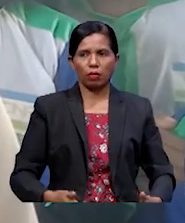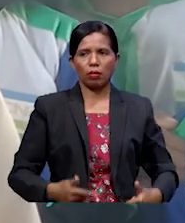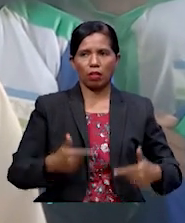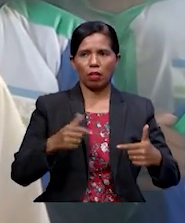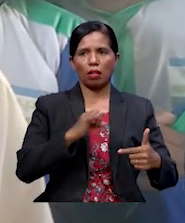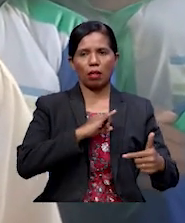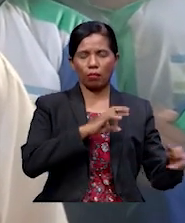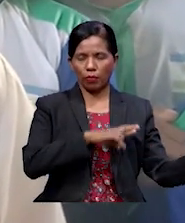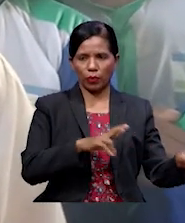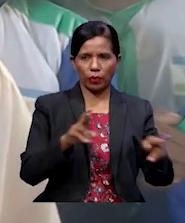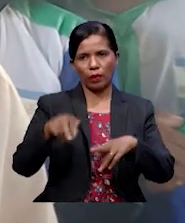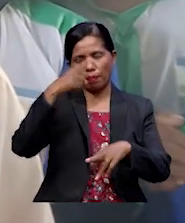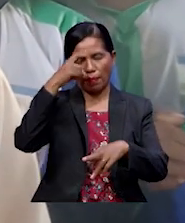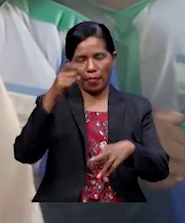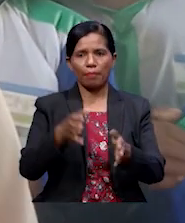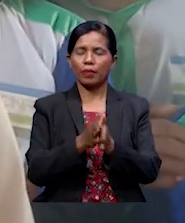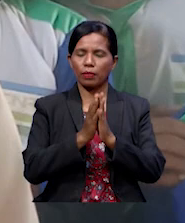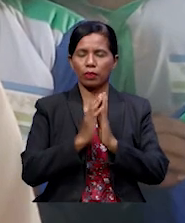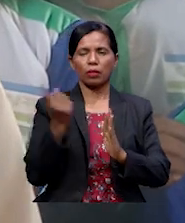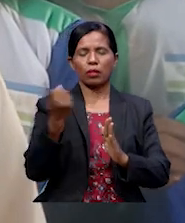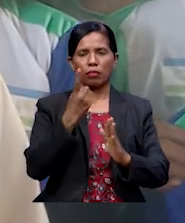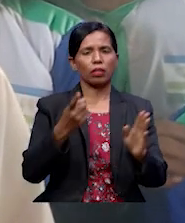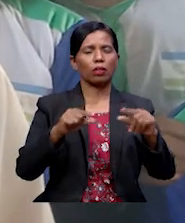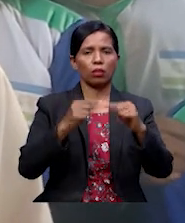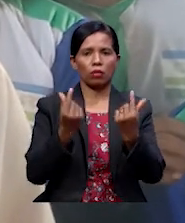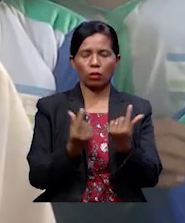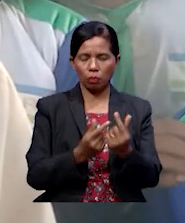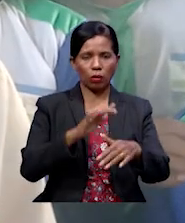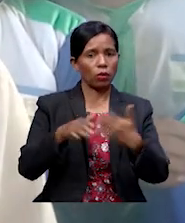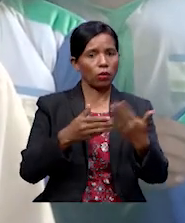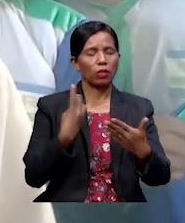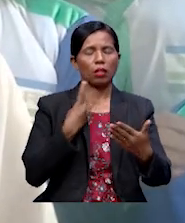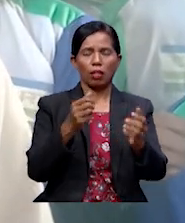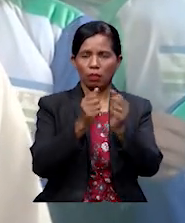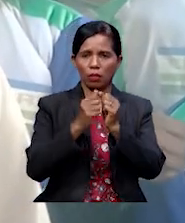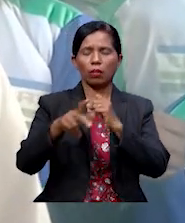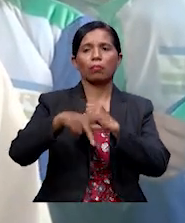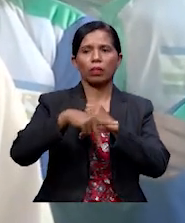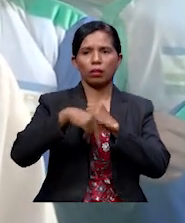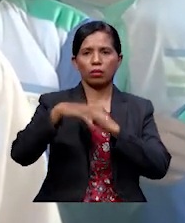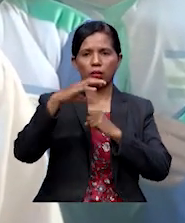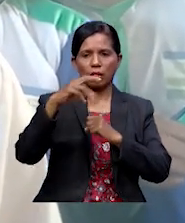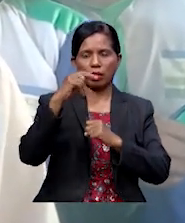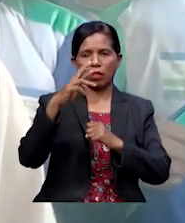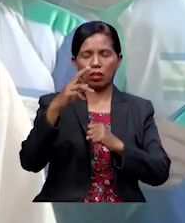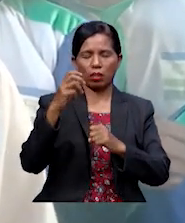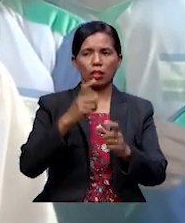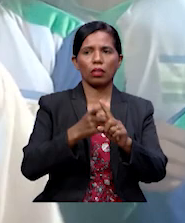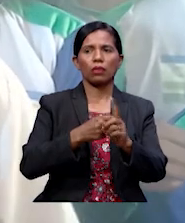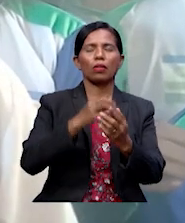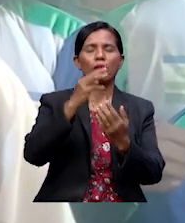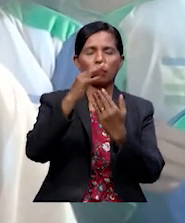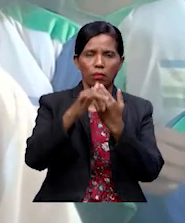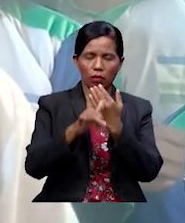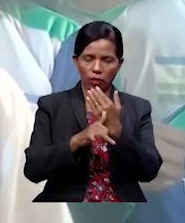pronto tambe de ne makusu na fatim ba movimento totu ito totu hamutu kamutu ko partido CNRT iha fulan mai ito totu